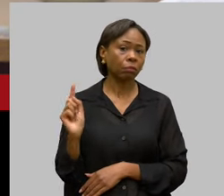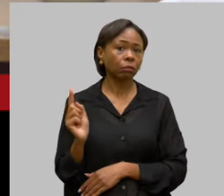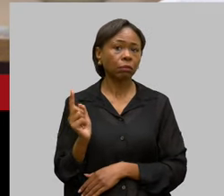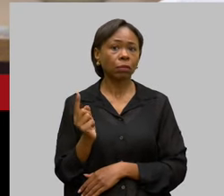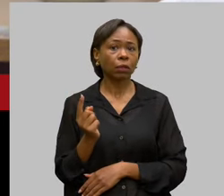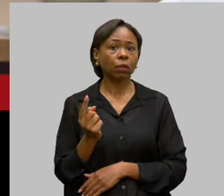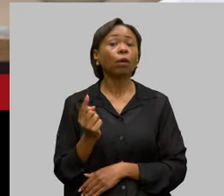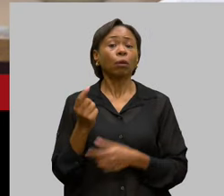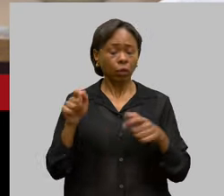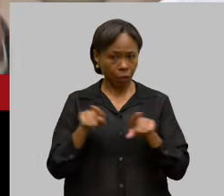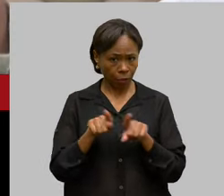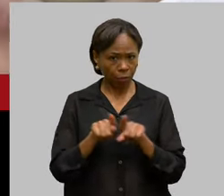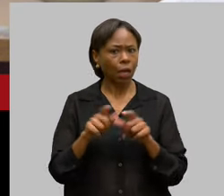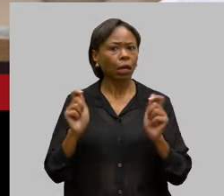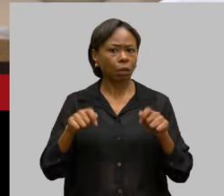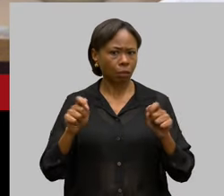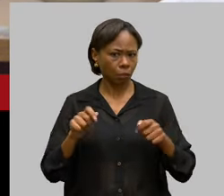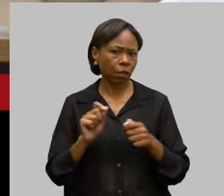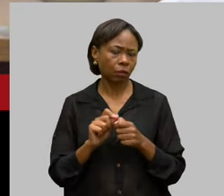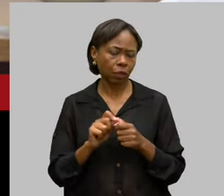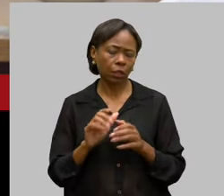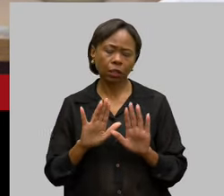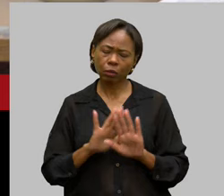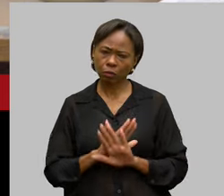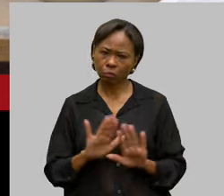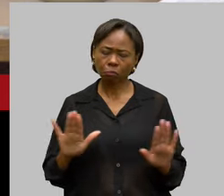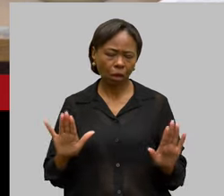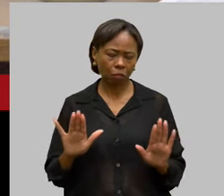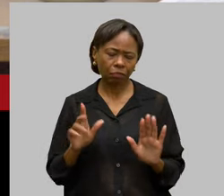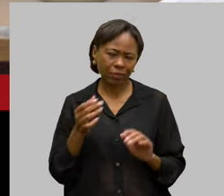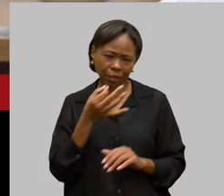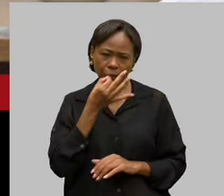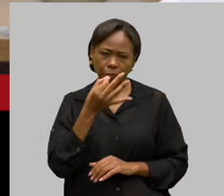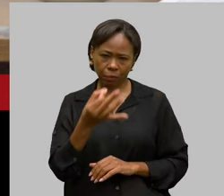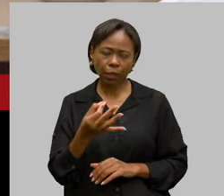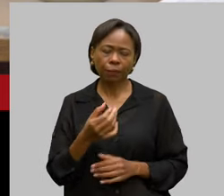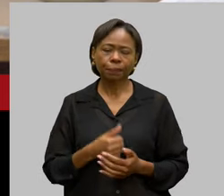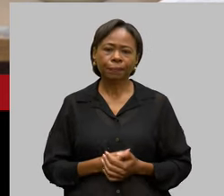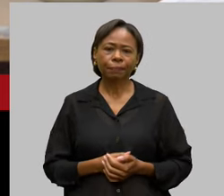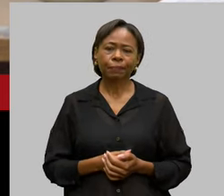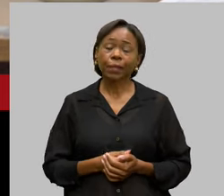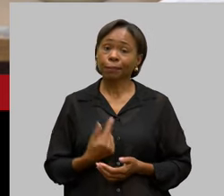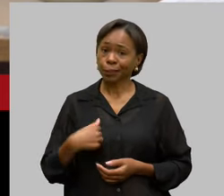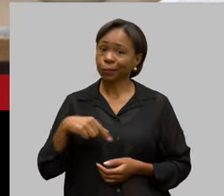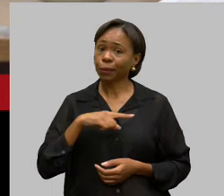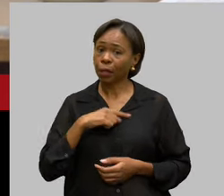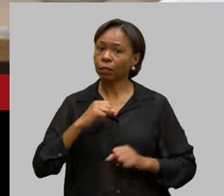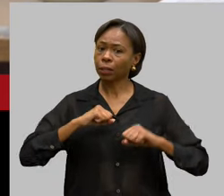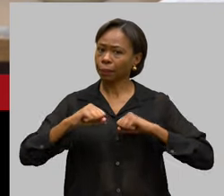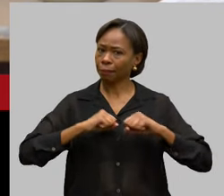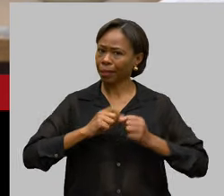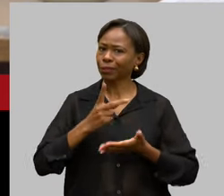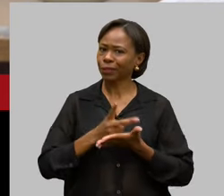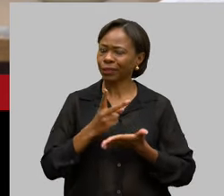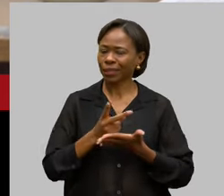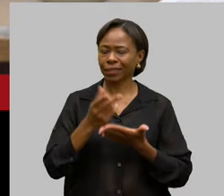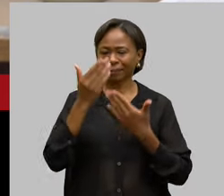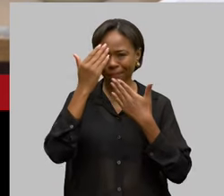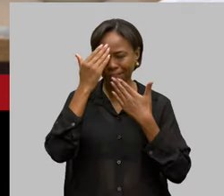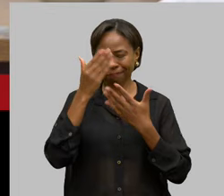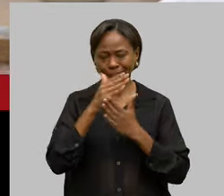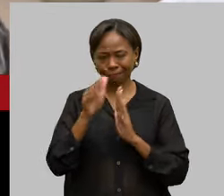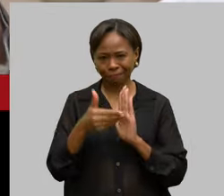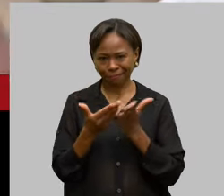por aqui também então é só uma pontinha para observar e talvez evoluir nos debates eu siga à disposição e agradeço a toda